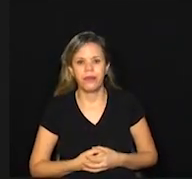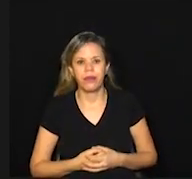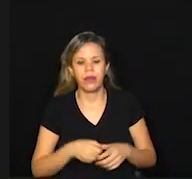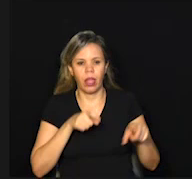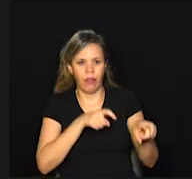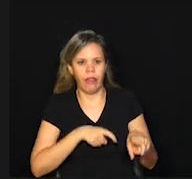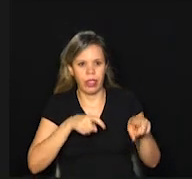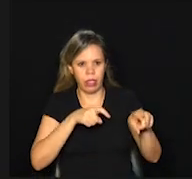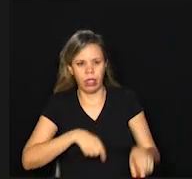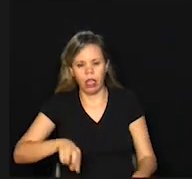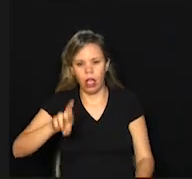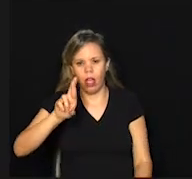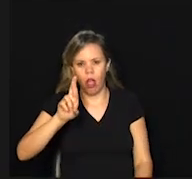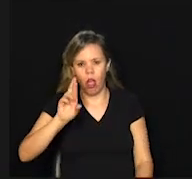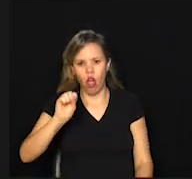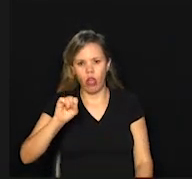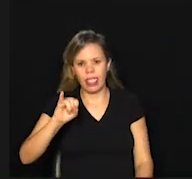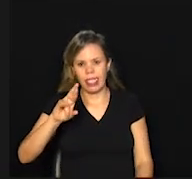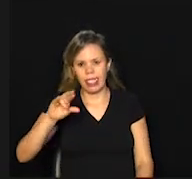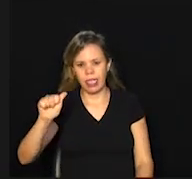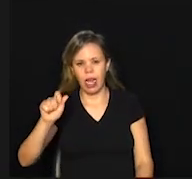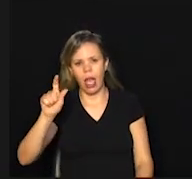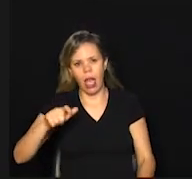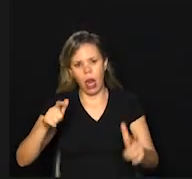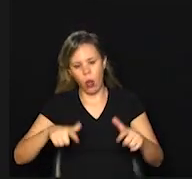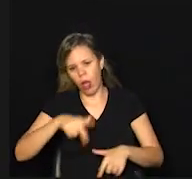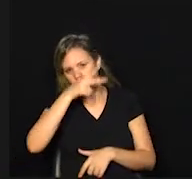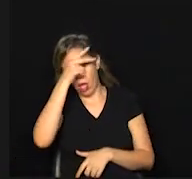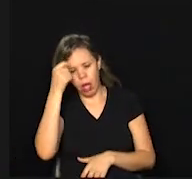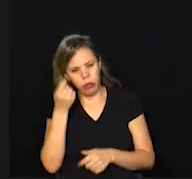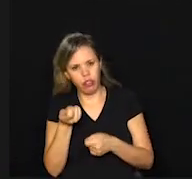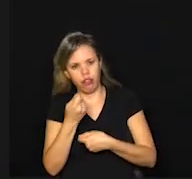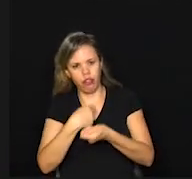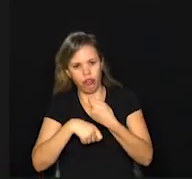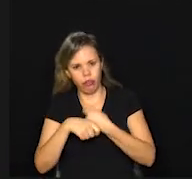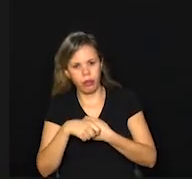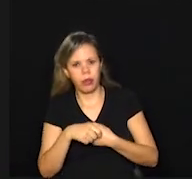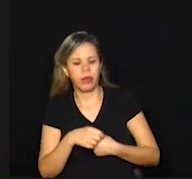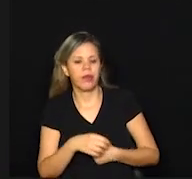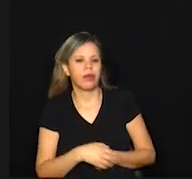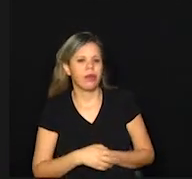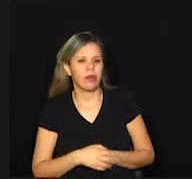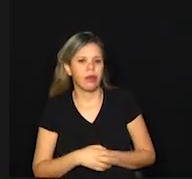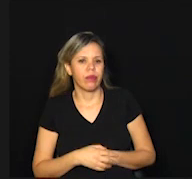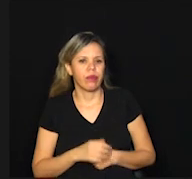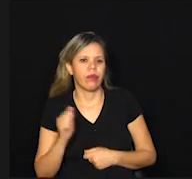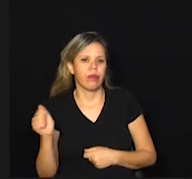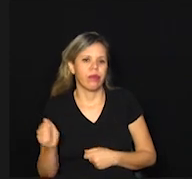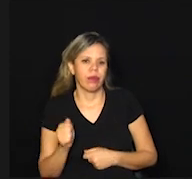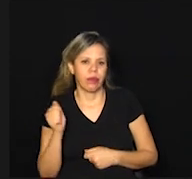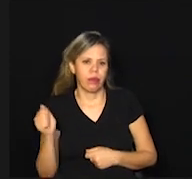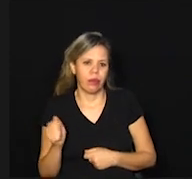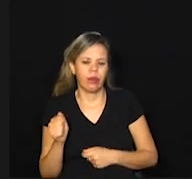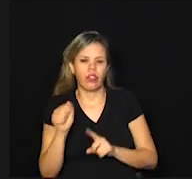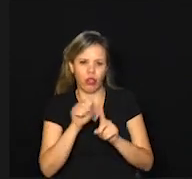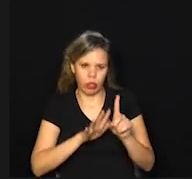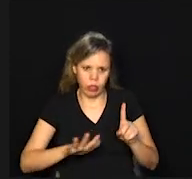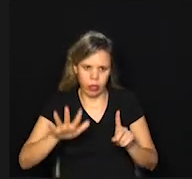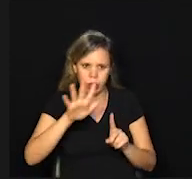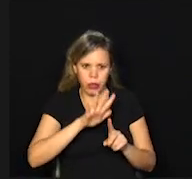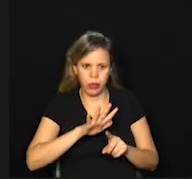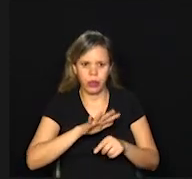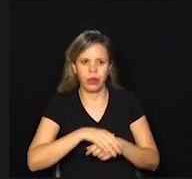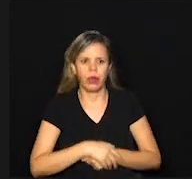fazenda Roseira é é um espaço público né digestão é da sociedade a sociedade civil